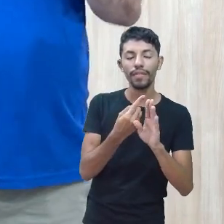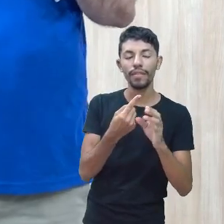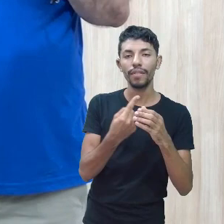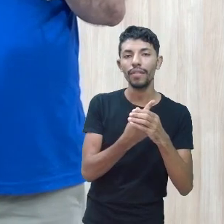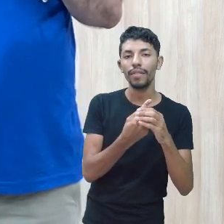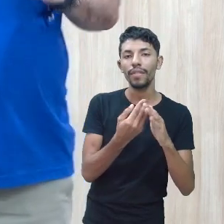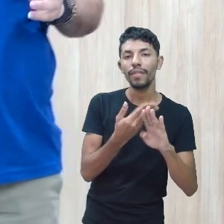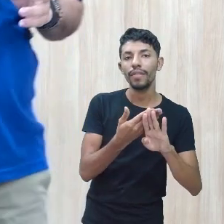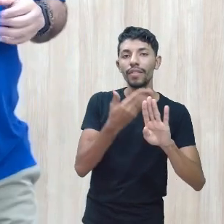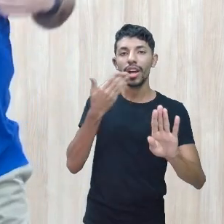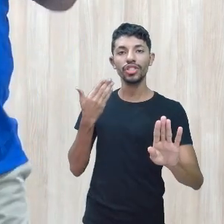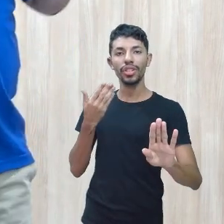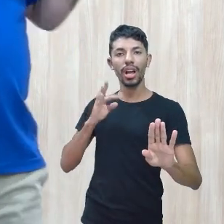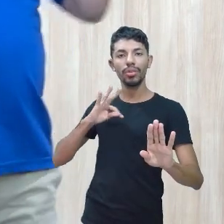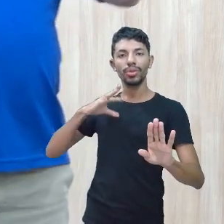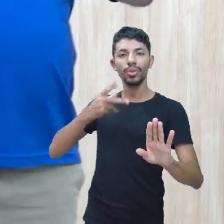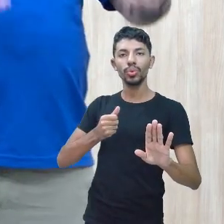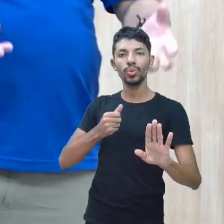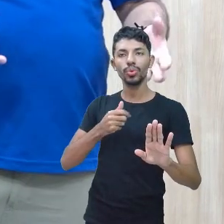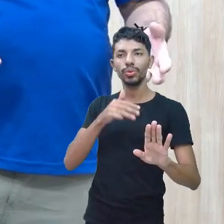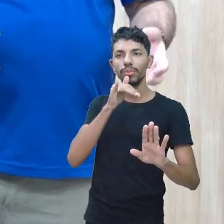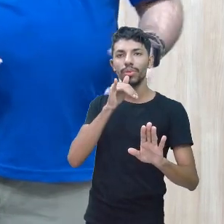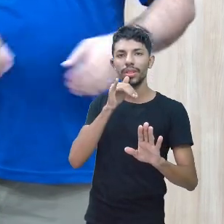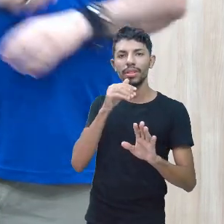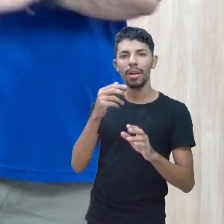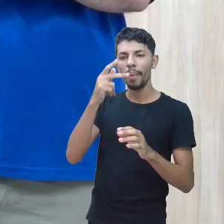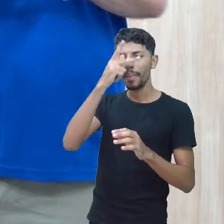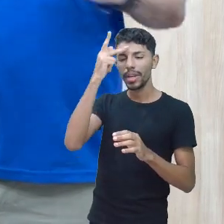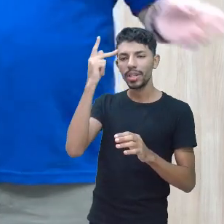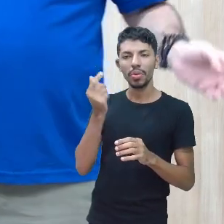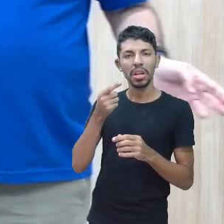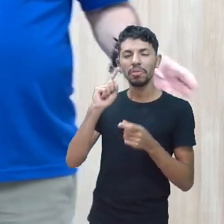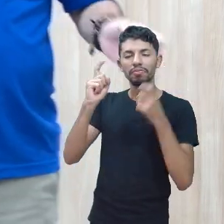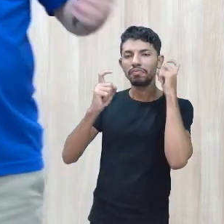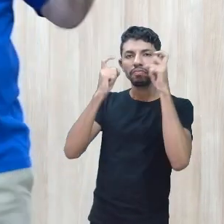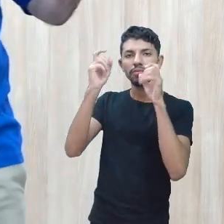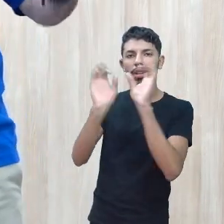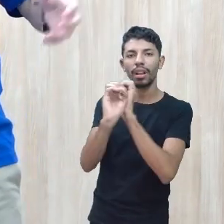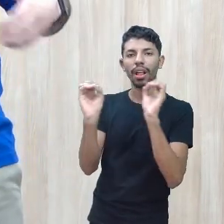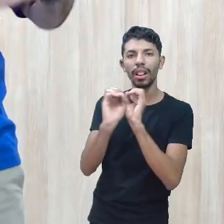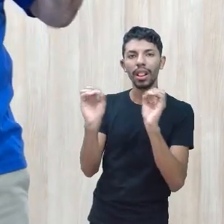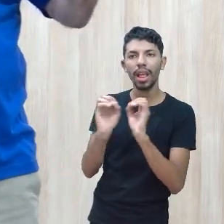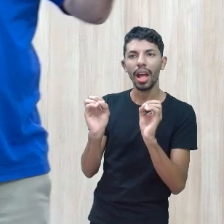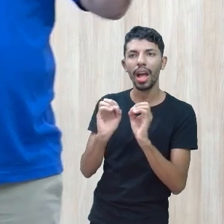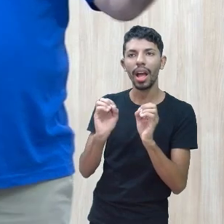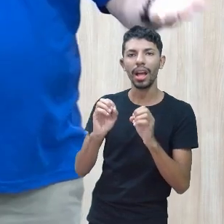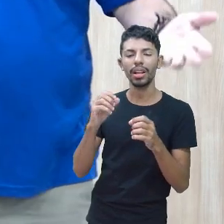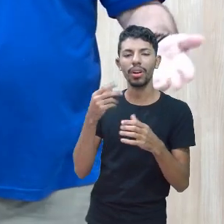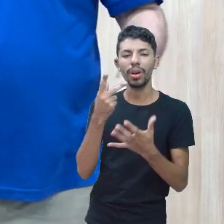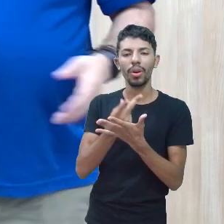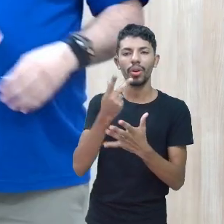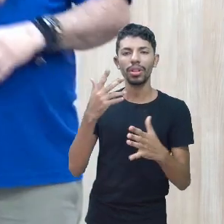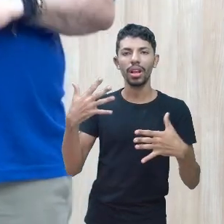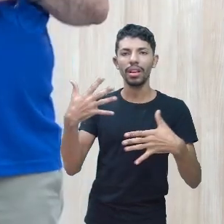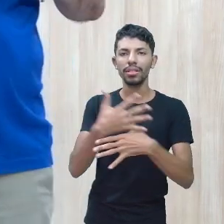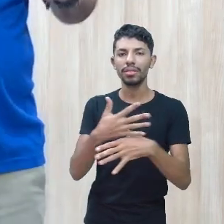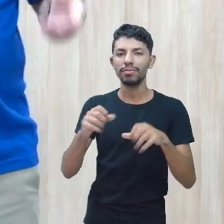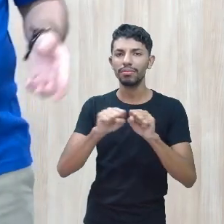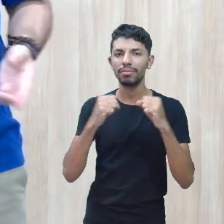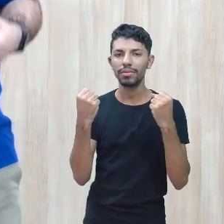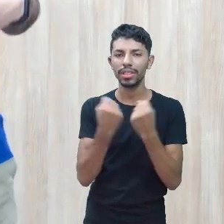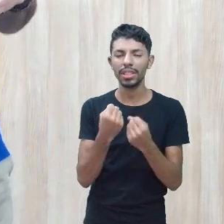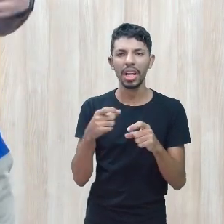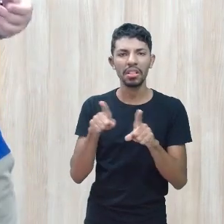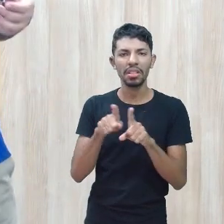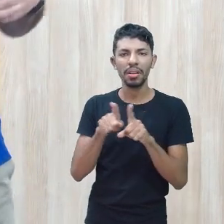alheio à realidade, ou seja, era aquele camarada que não se preocupava com o que estava acontecendo na cidade, ele não se